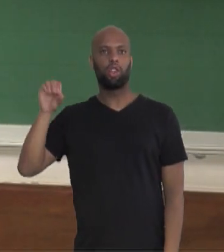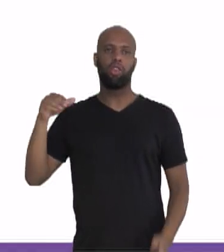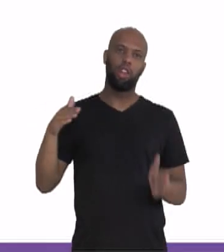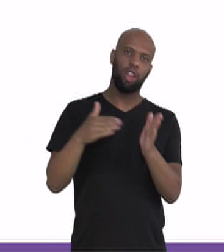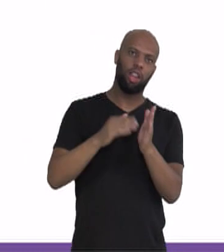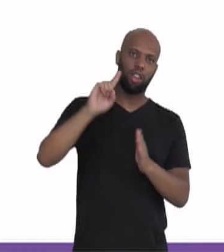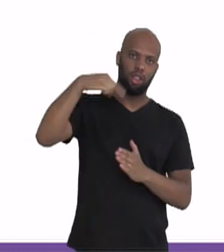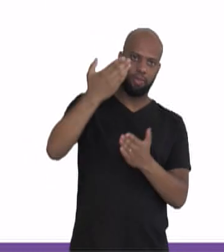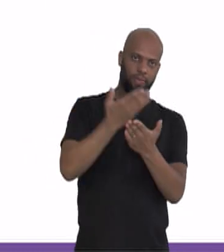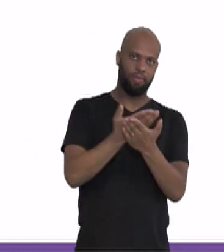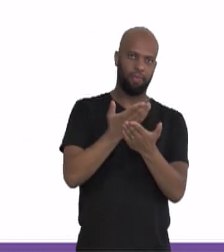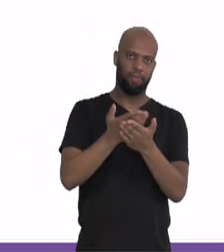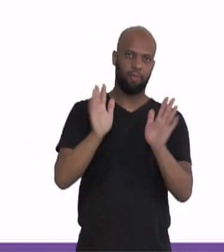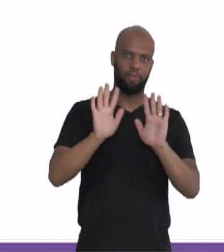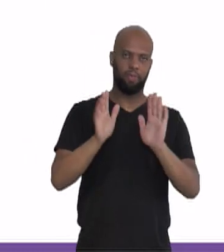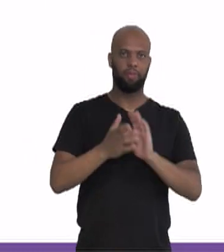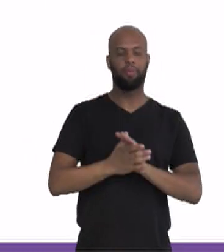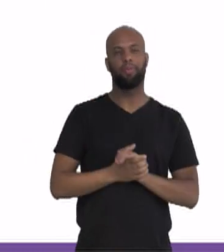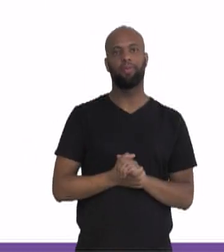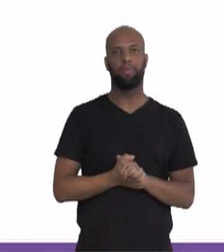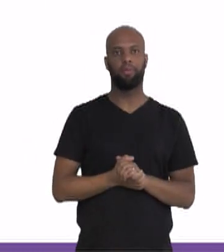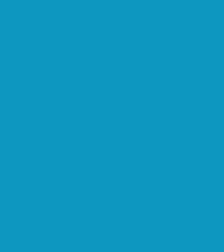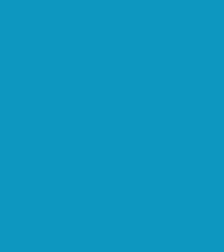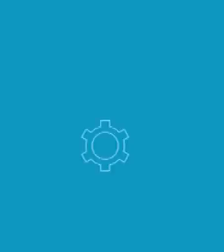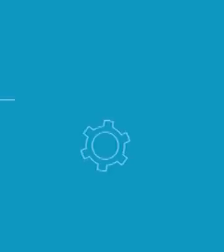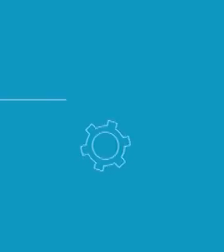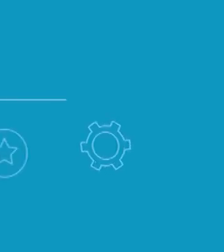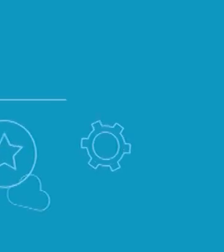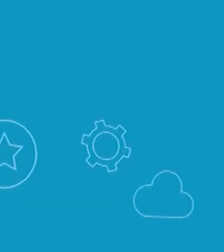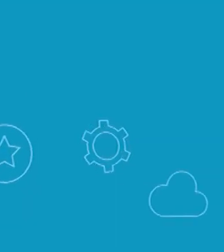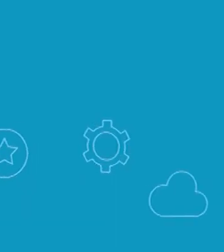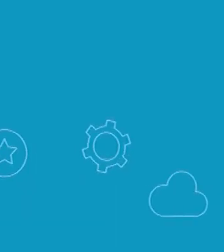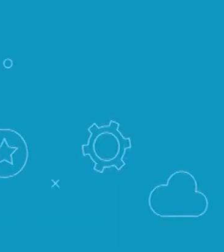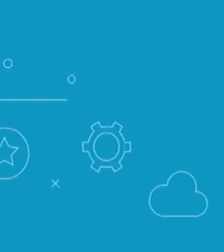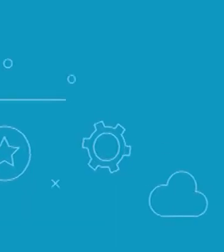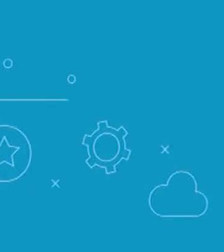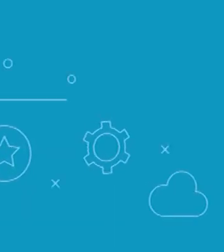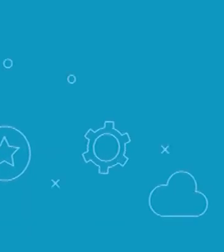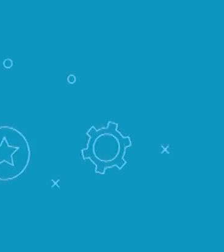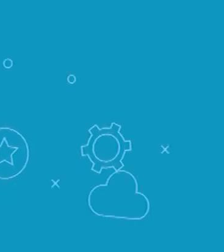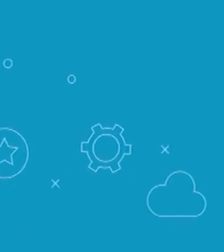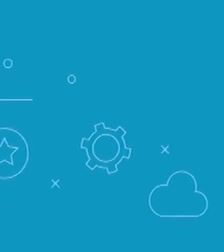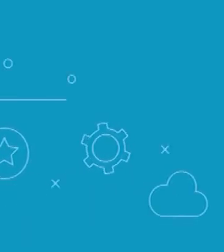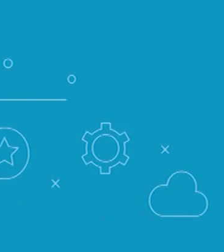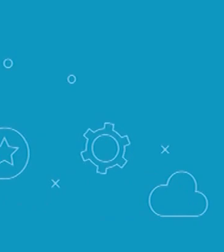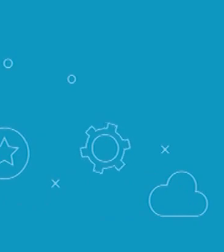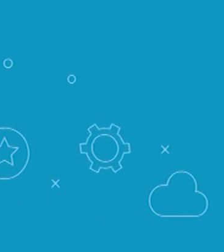breve!